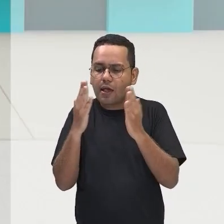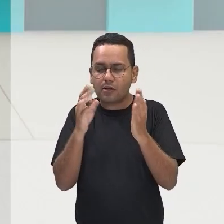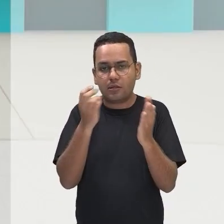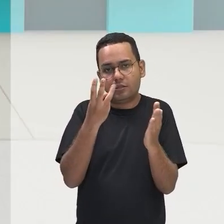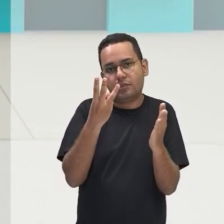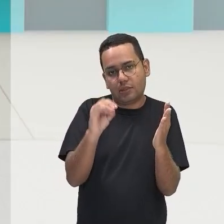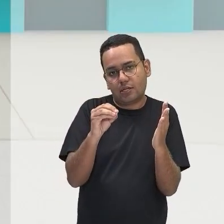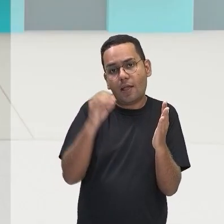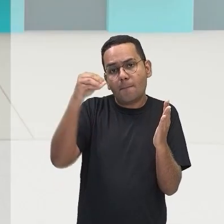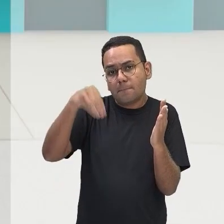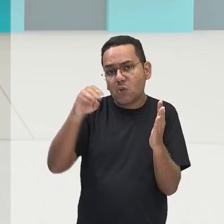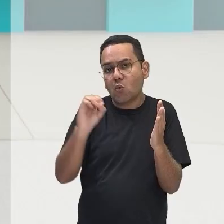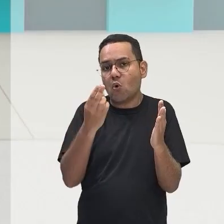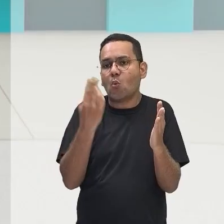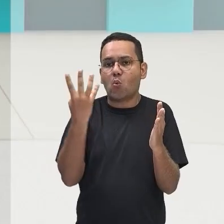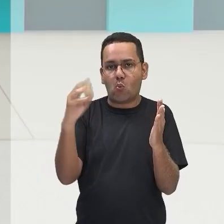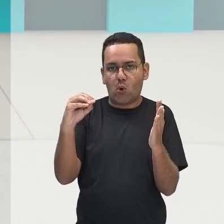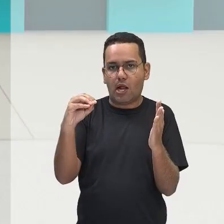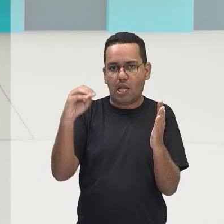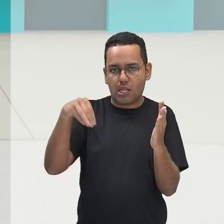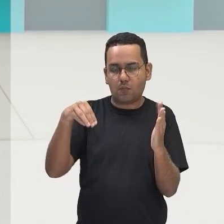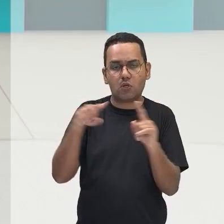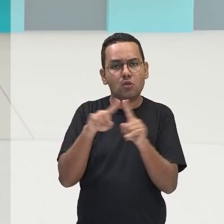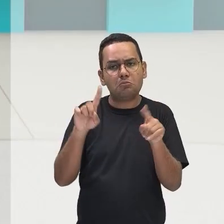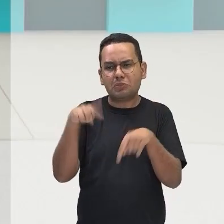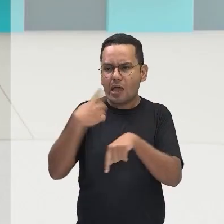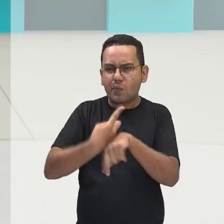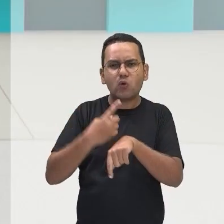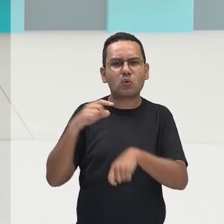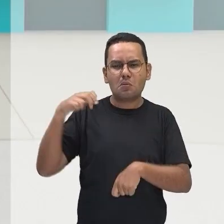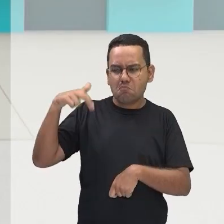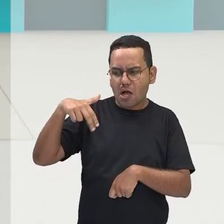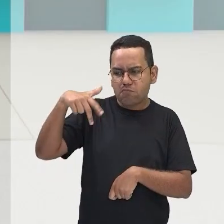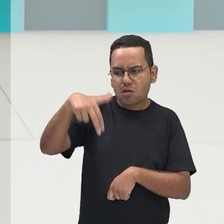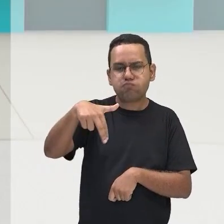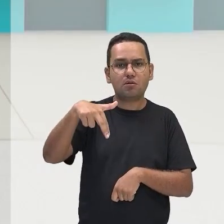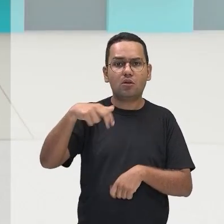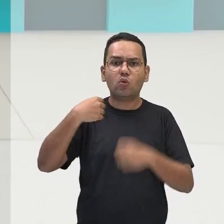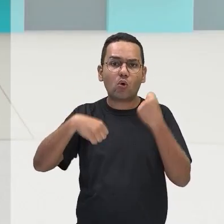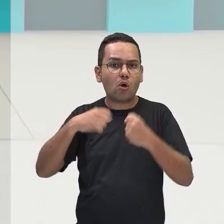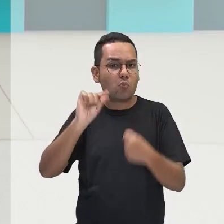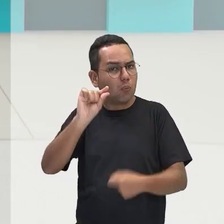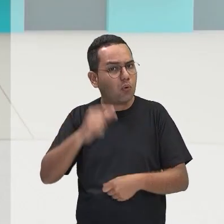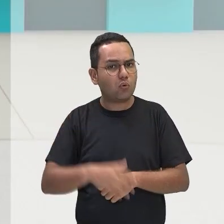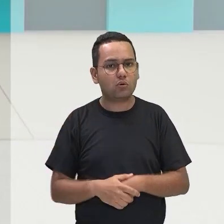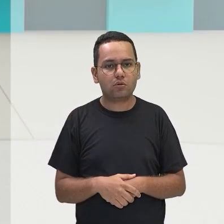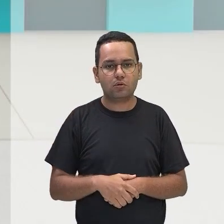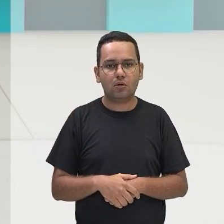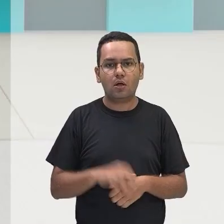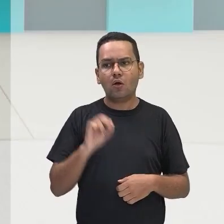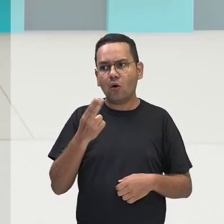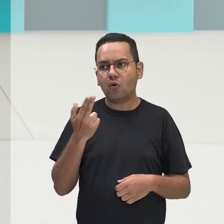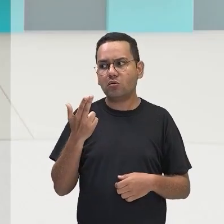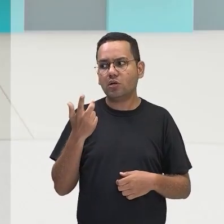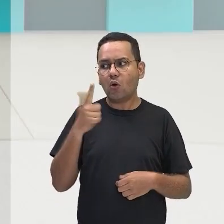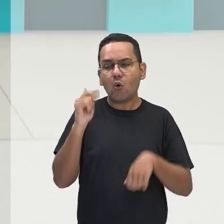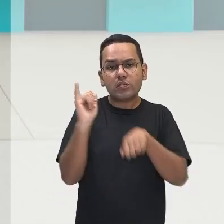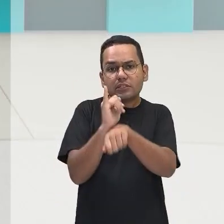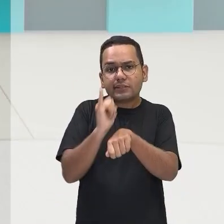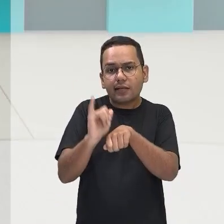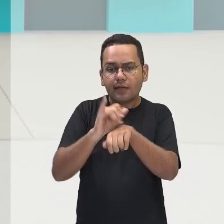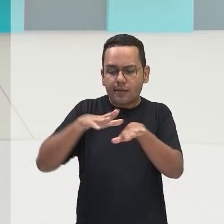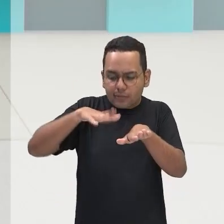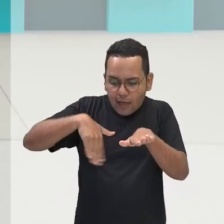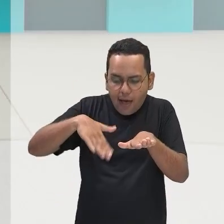Depois de um certo tempo, você já começa a dar um trotezinho. A pessoa não gosta de caminhar e correr. Então, vá fazer a sua natação 3, 4